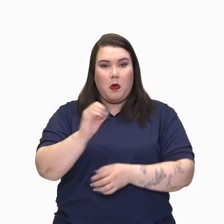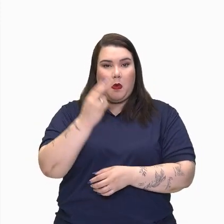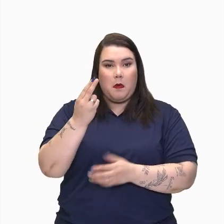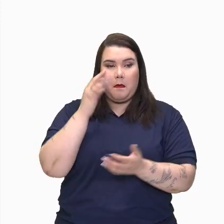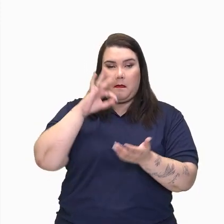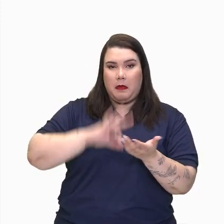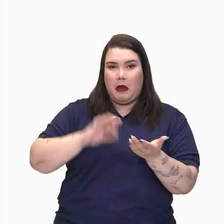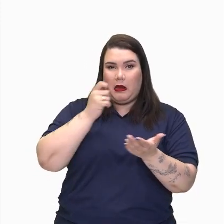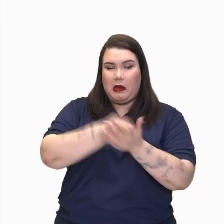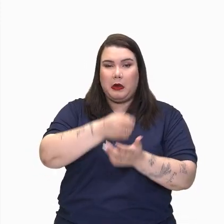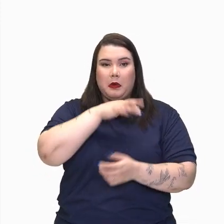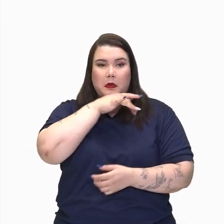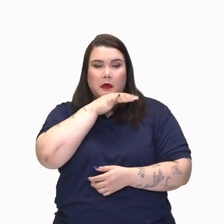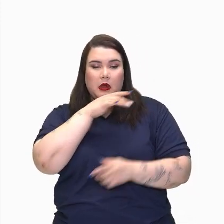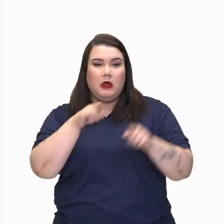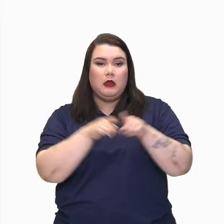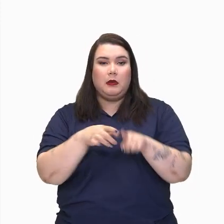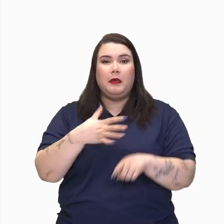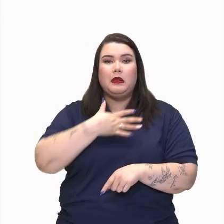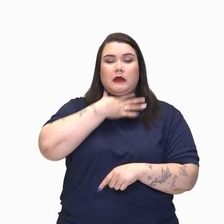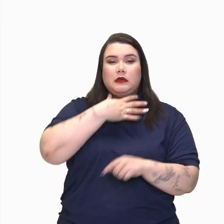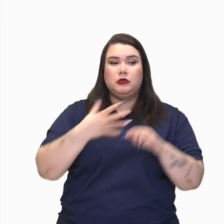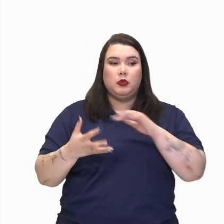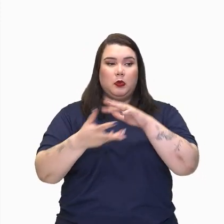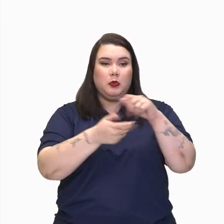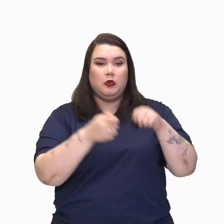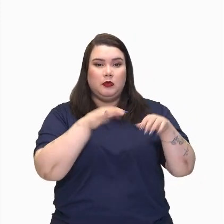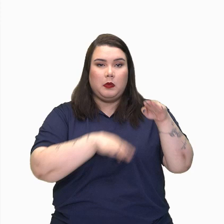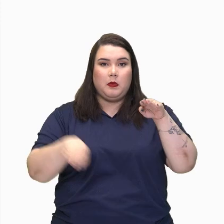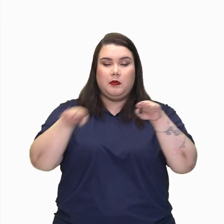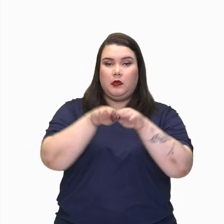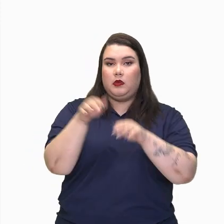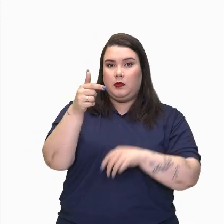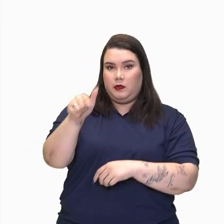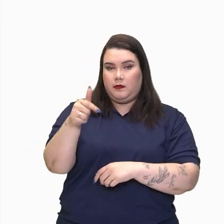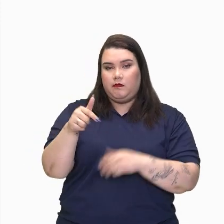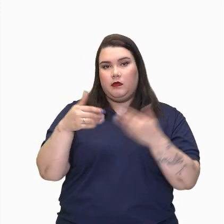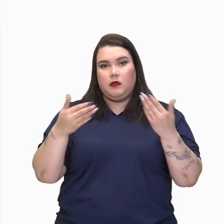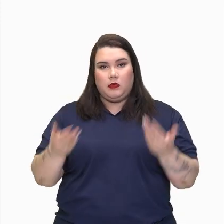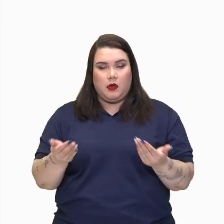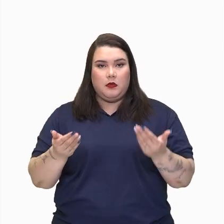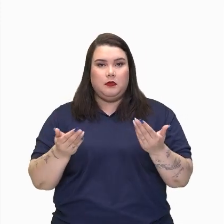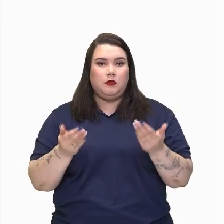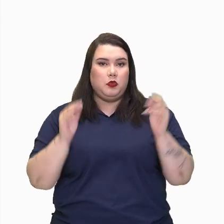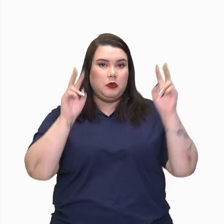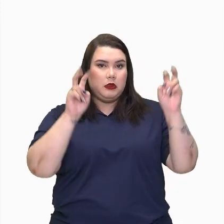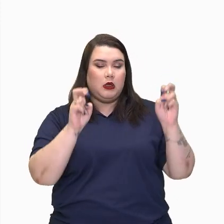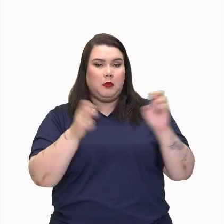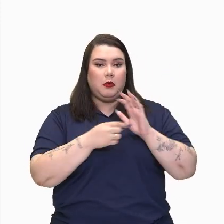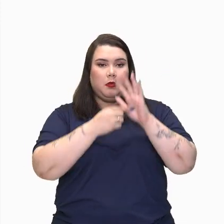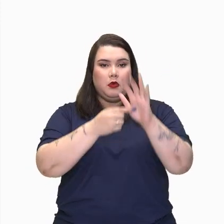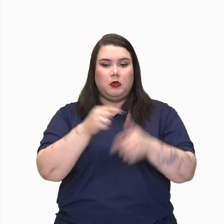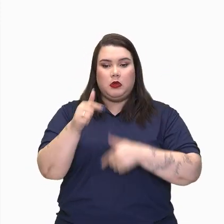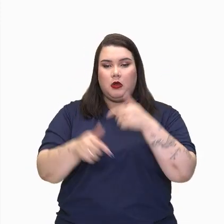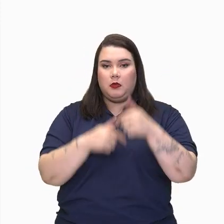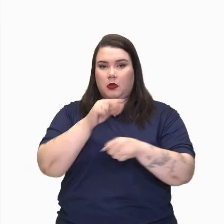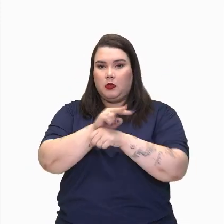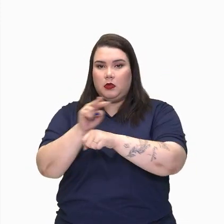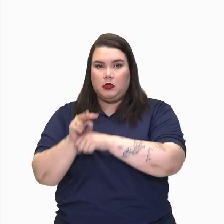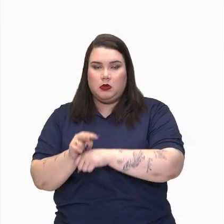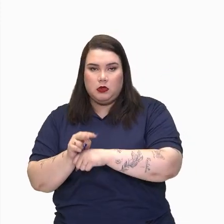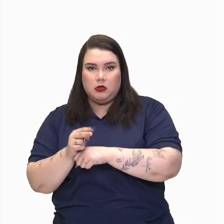a crise global da desigualdade. Então, pelo título, a gente percebe o porquê já. O trabalho de cuidado não